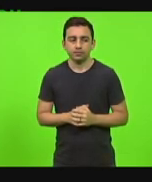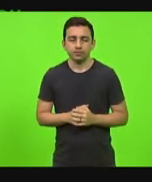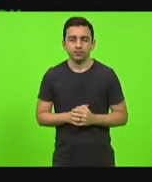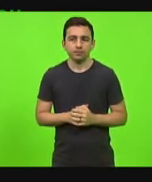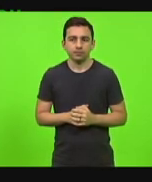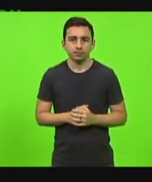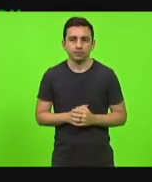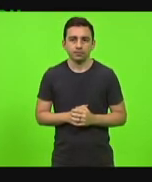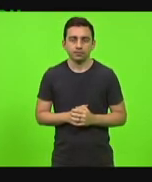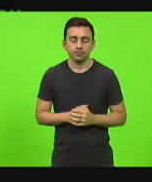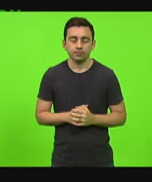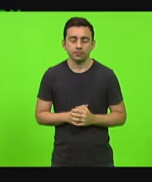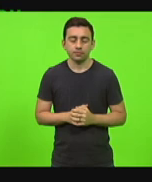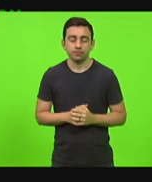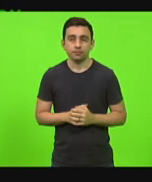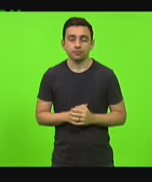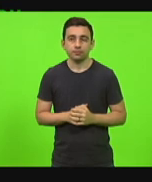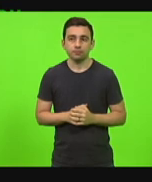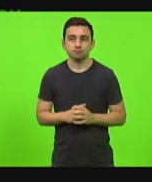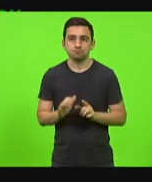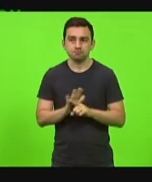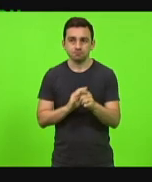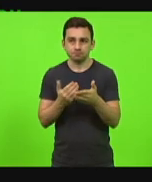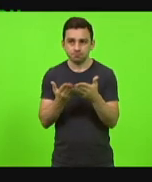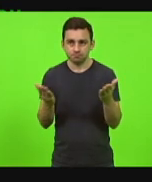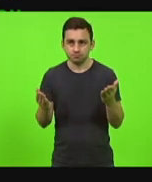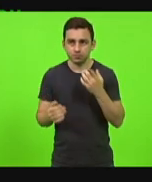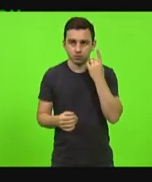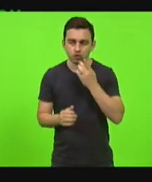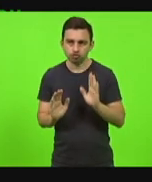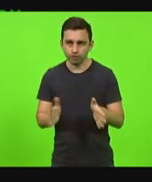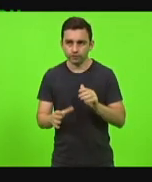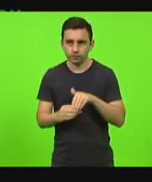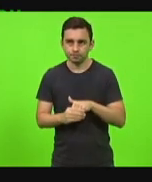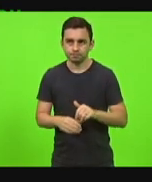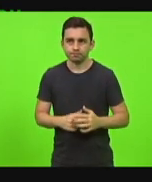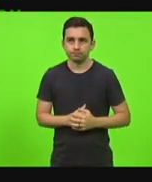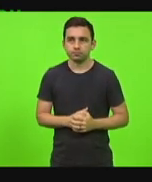Consulto, senhores deputados, senhoras deputadas, se todos exercerem o seu direito de voto.